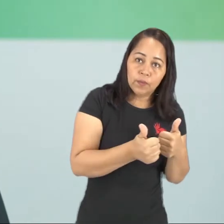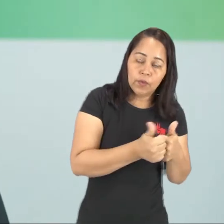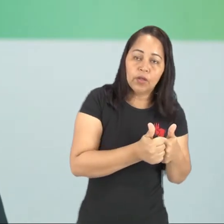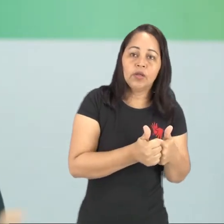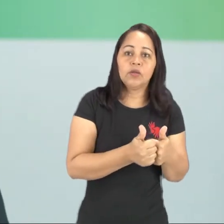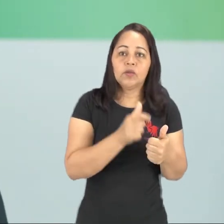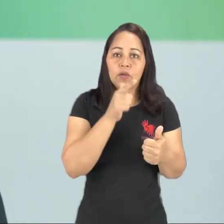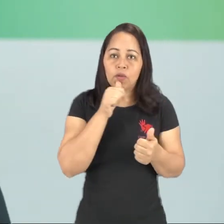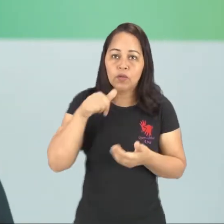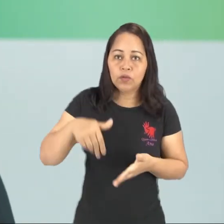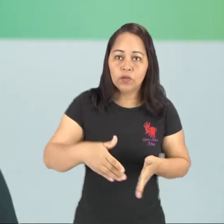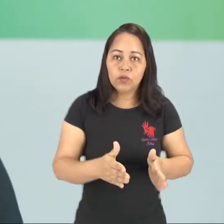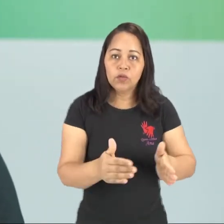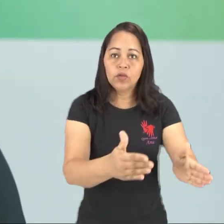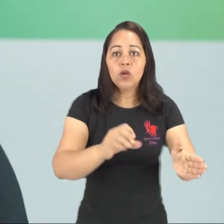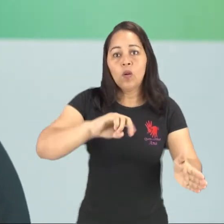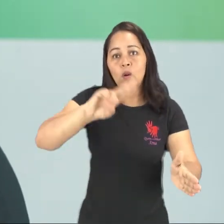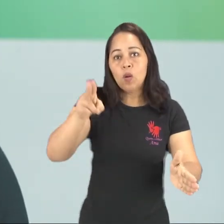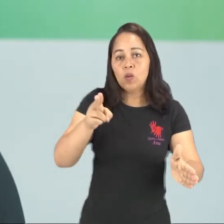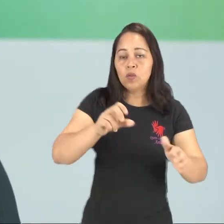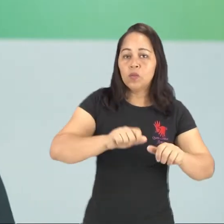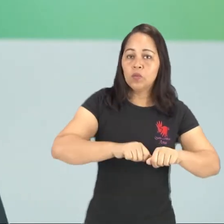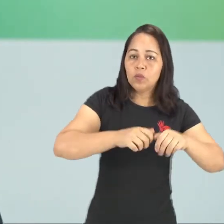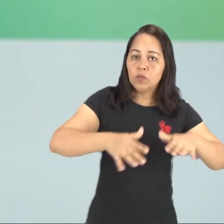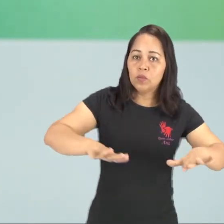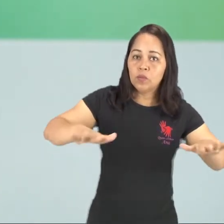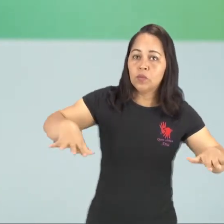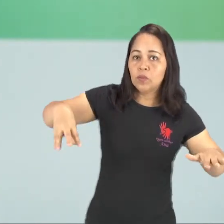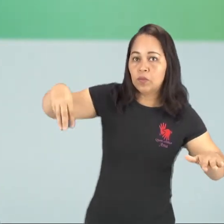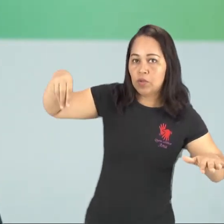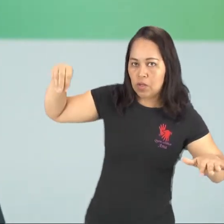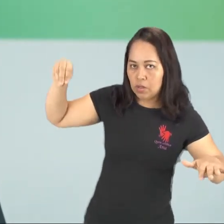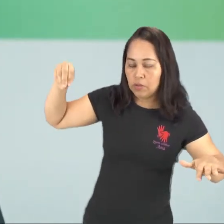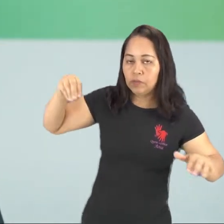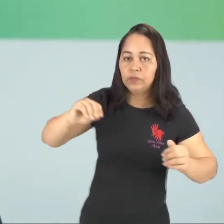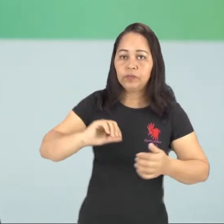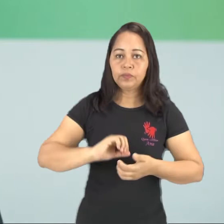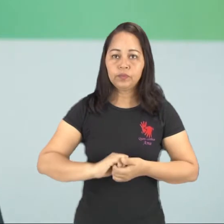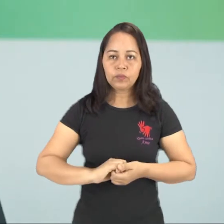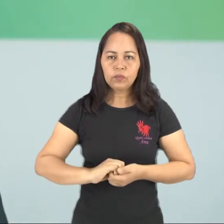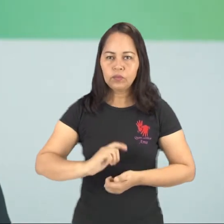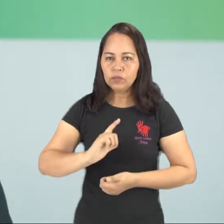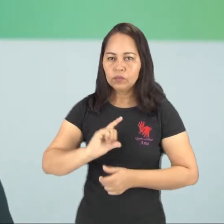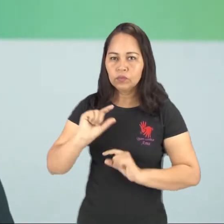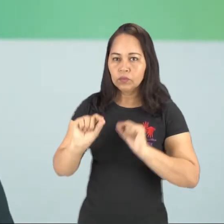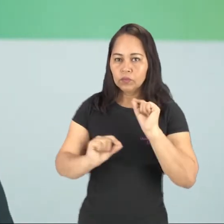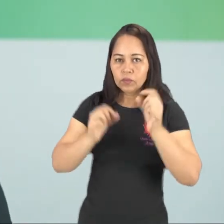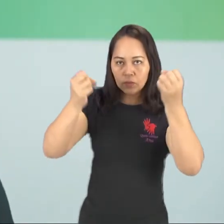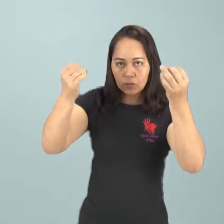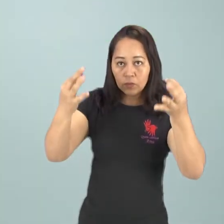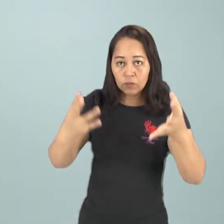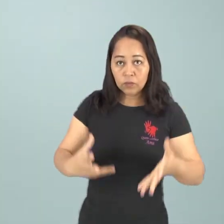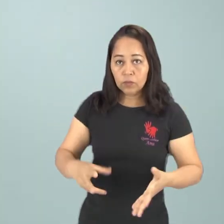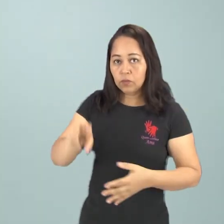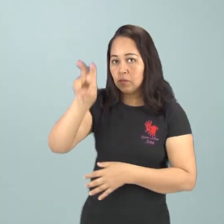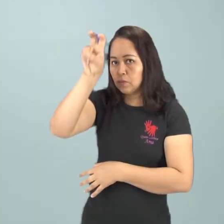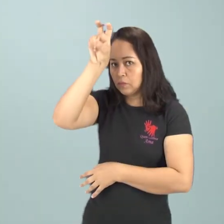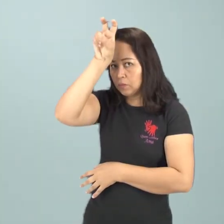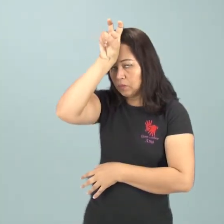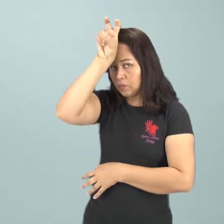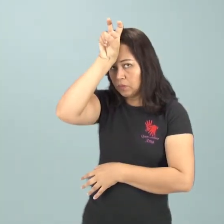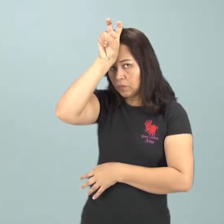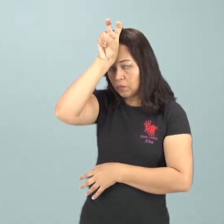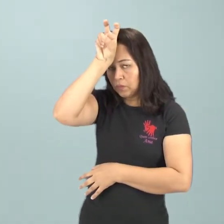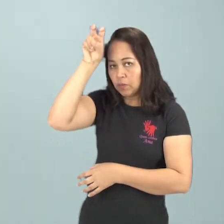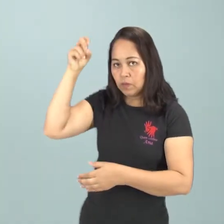meios hidrográficos. E aí nós temos um caso bem interessante no Egito, que ele se remete ao seguinte